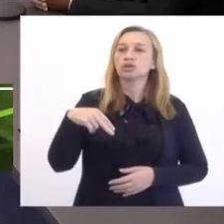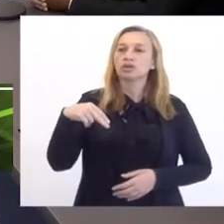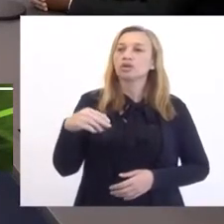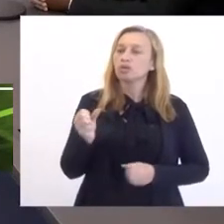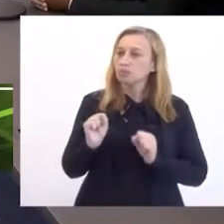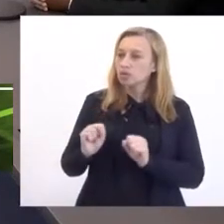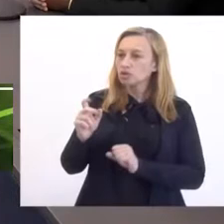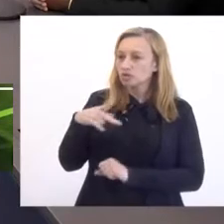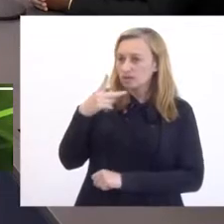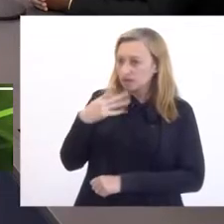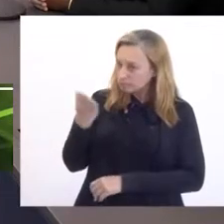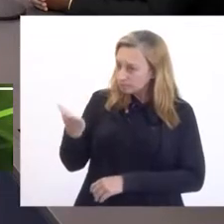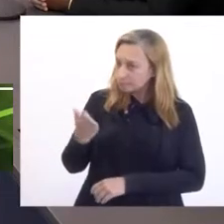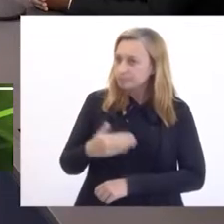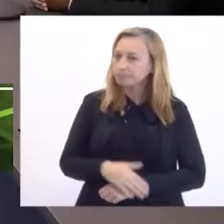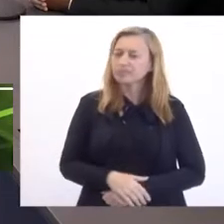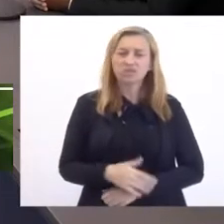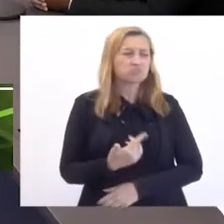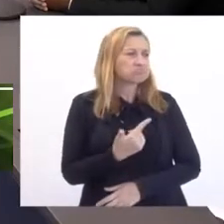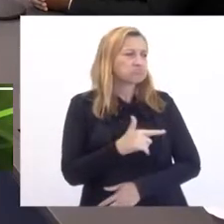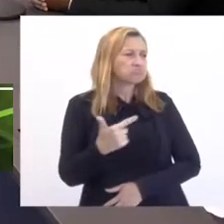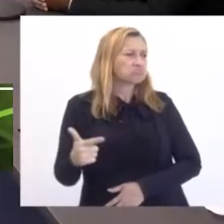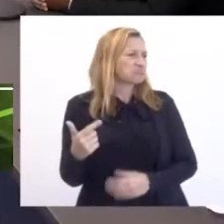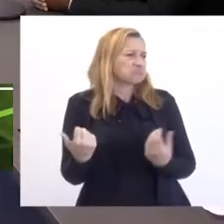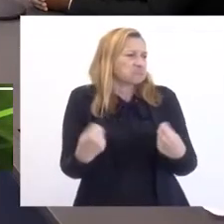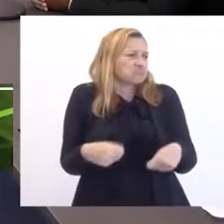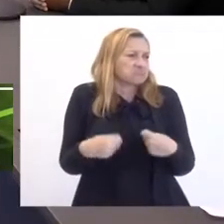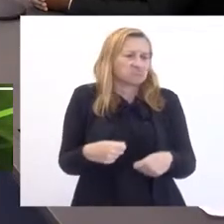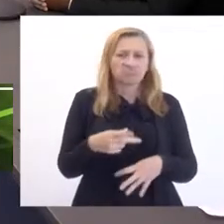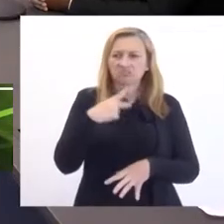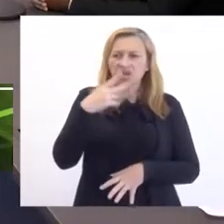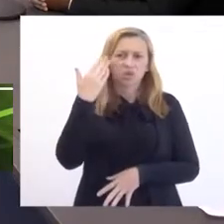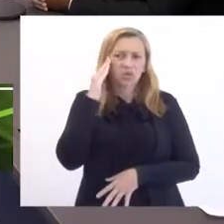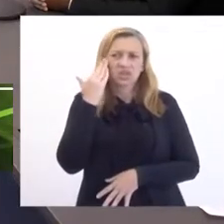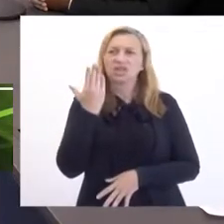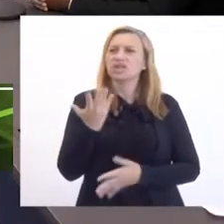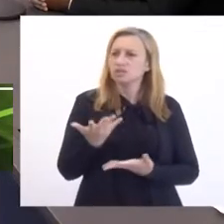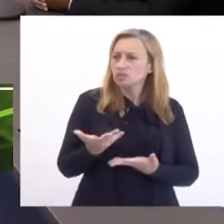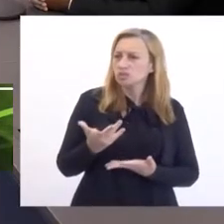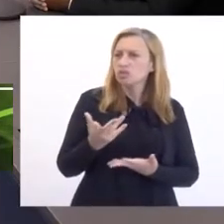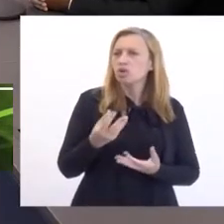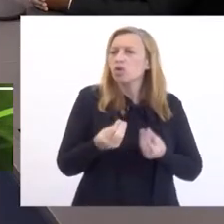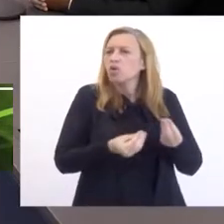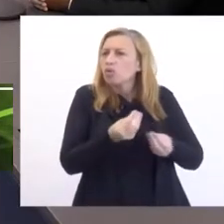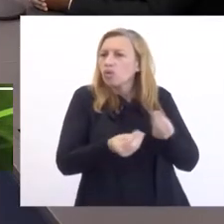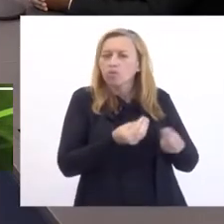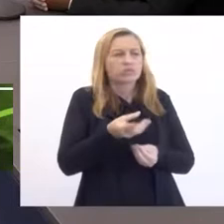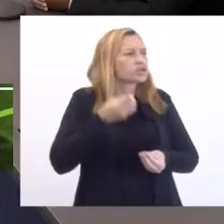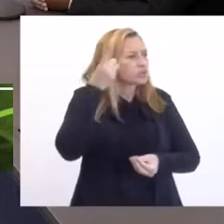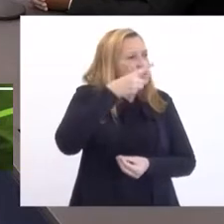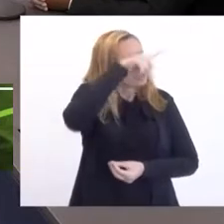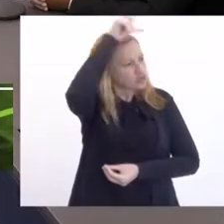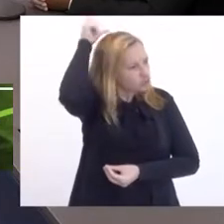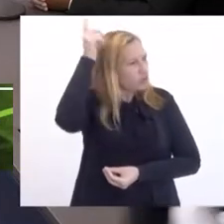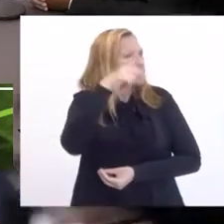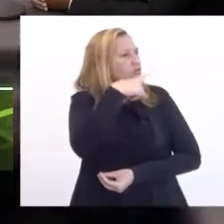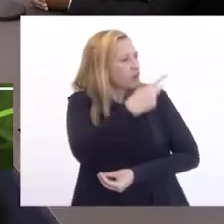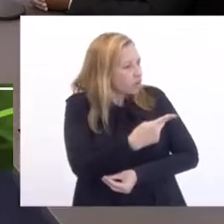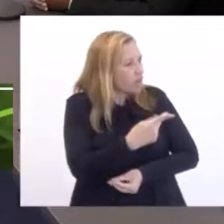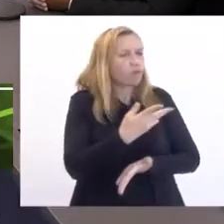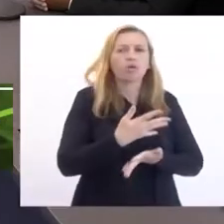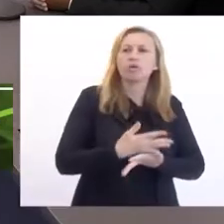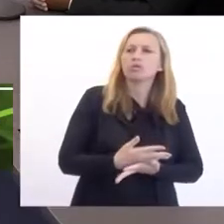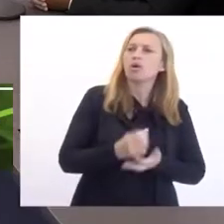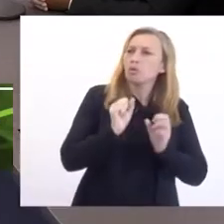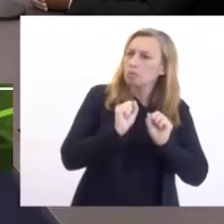palavra? Não tem necessidade, eu compreendo a forma como o deputado Luiz Paulo colocou.